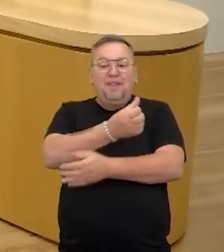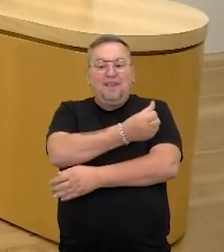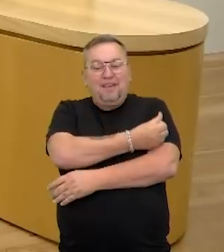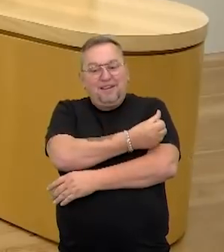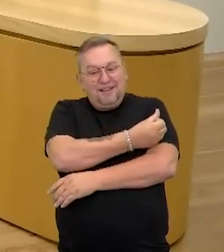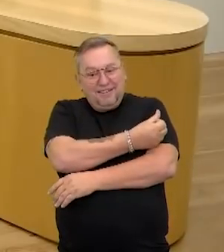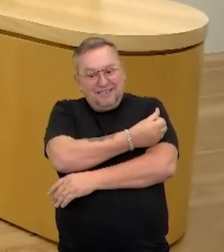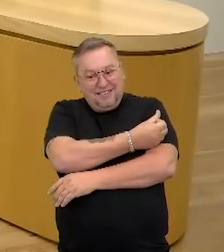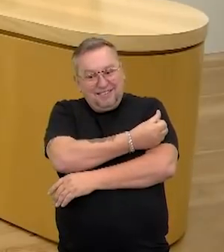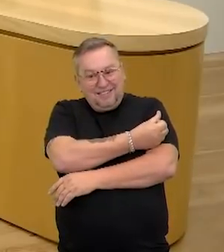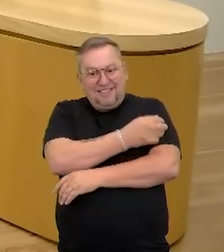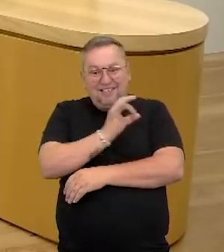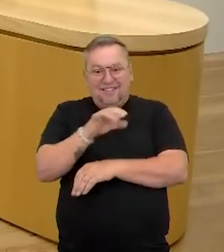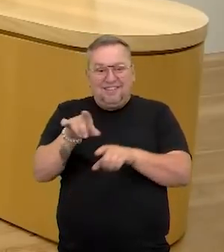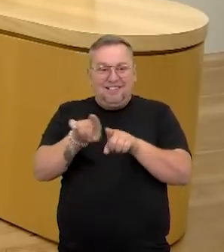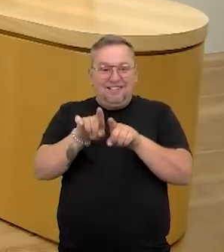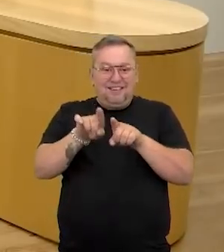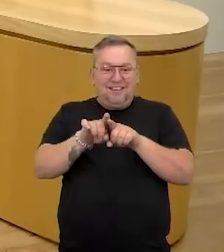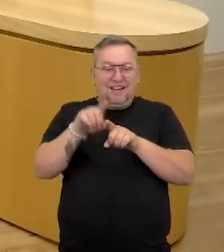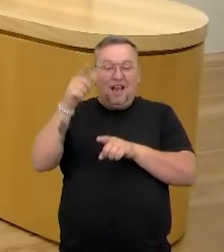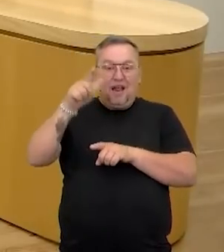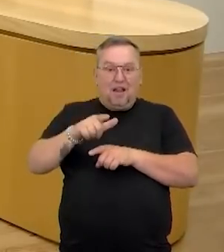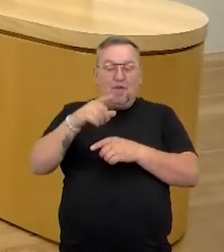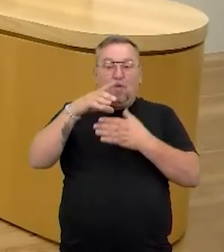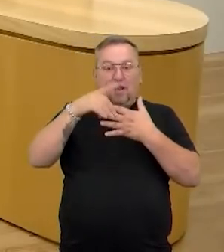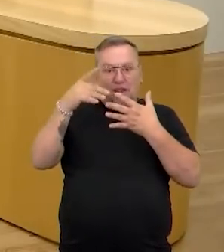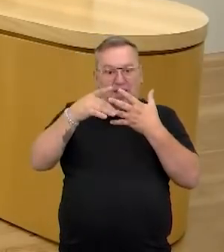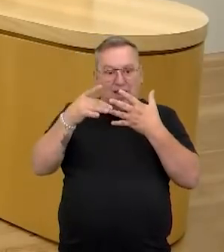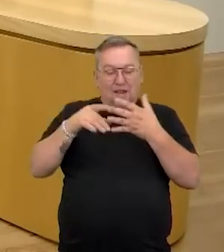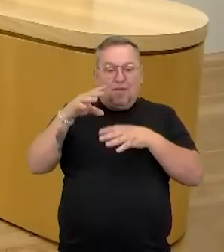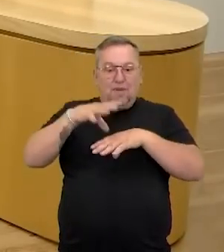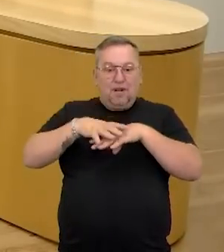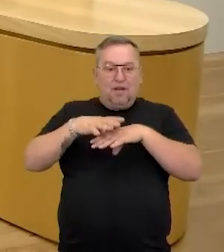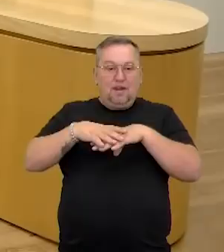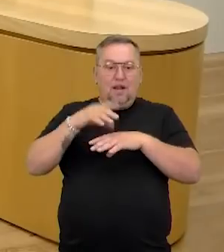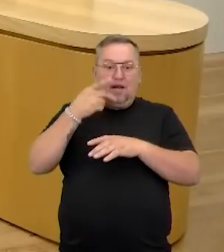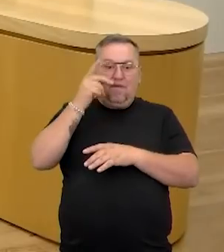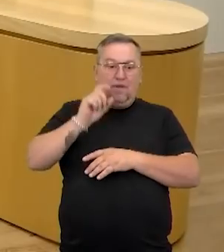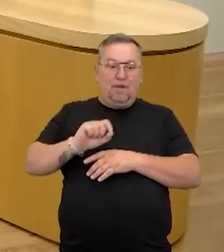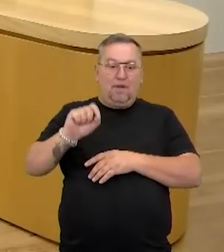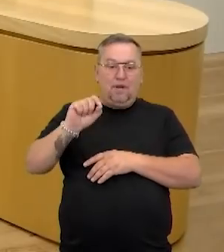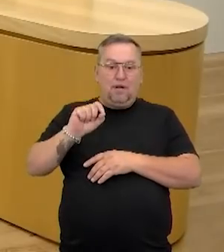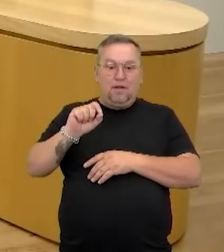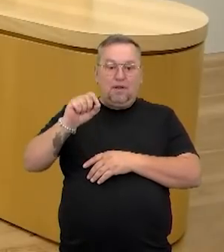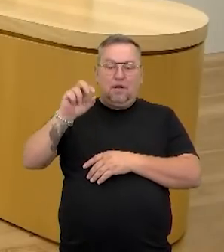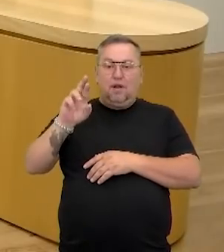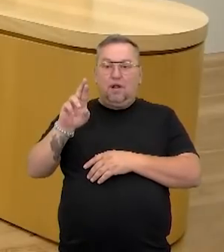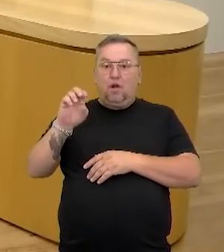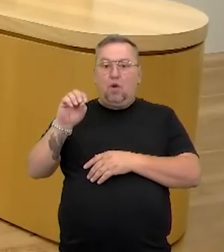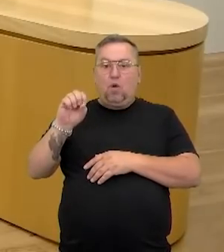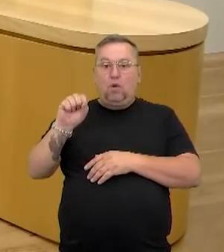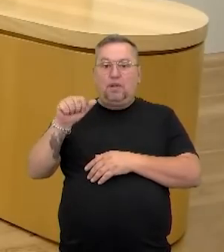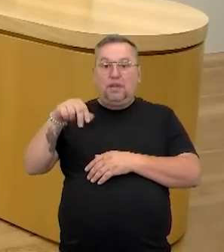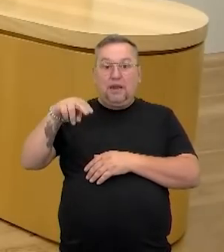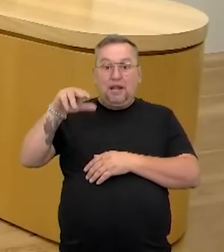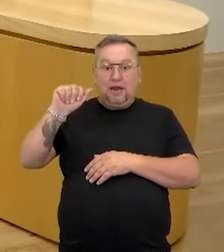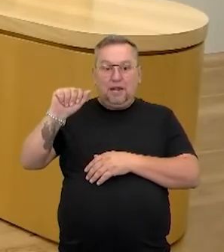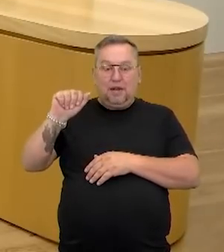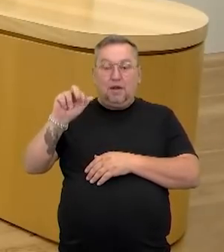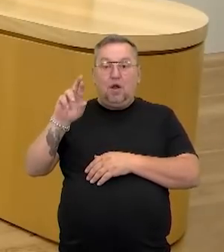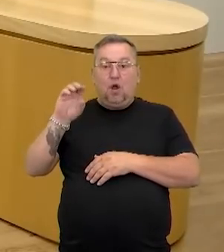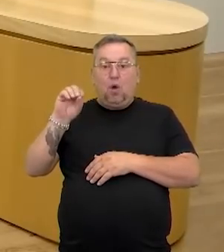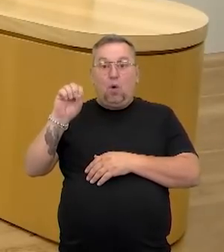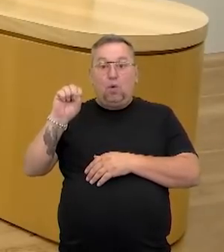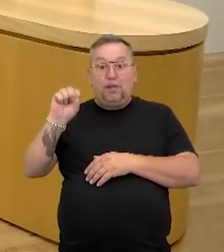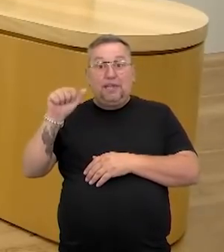aí de geografia, logicamente também das outras disciplinas, também matemática, que é a mãe é a Rossana, né? Porque acho que tem 2 S, deve se